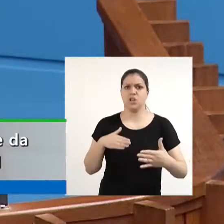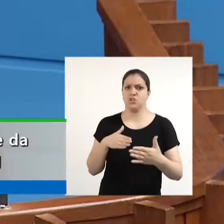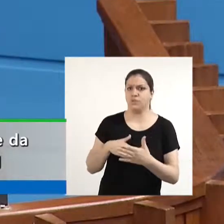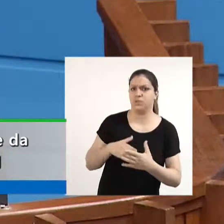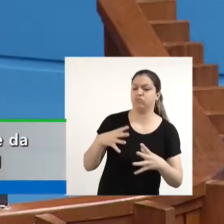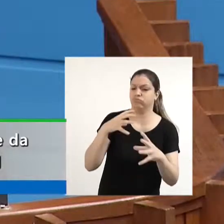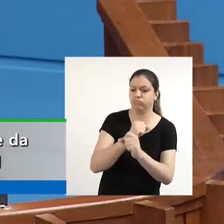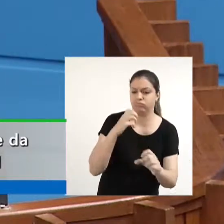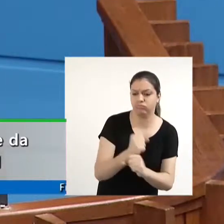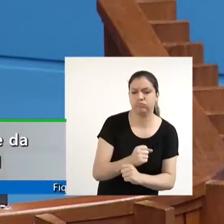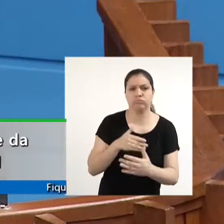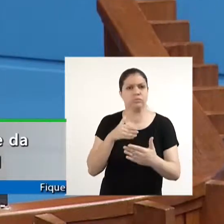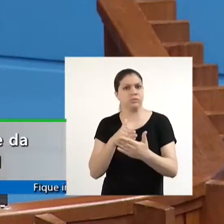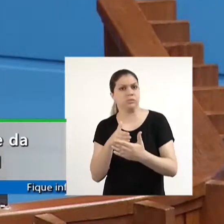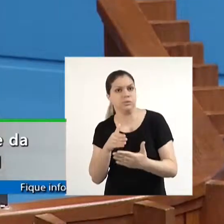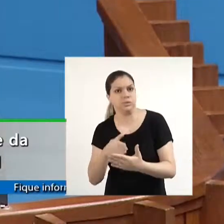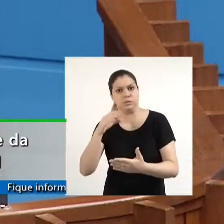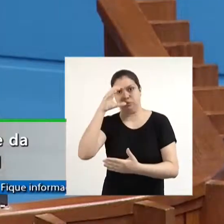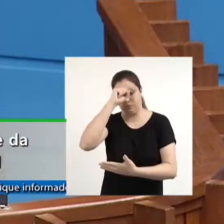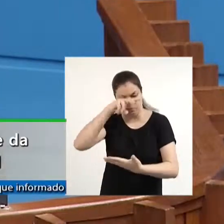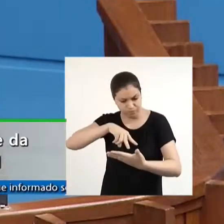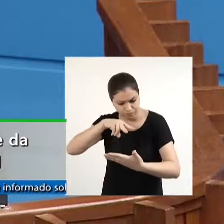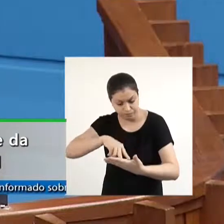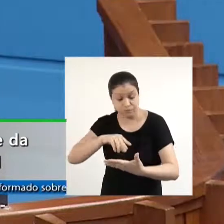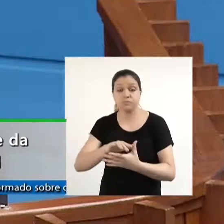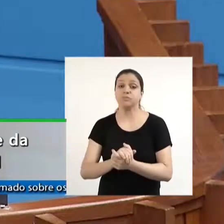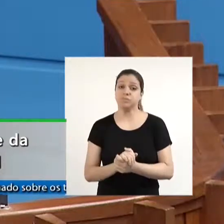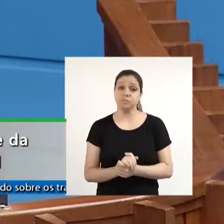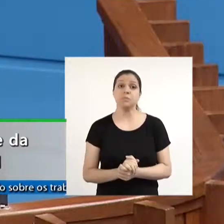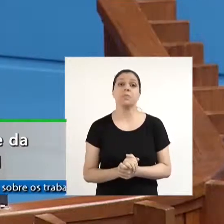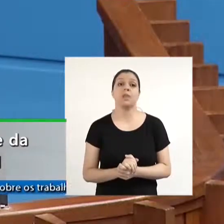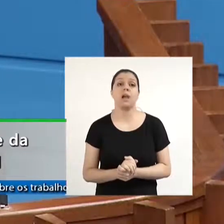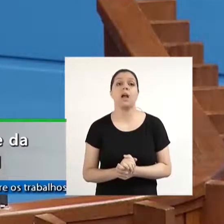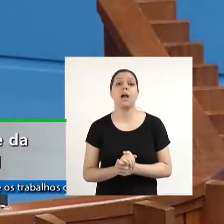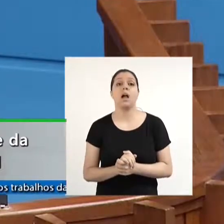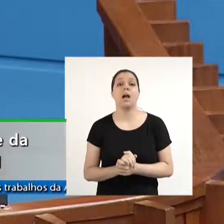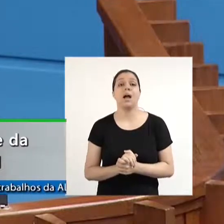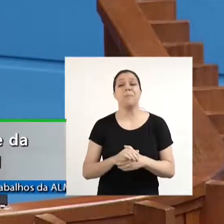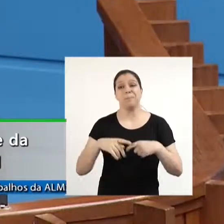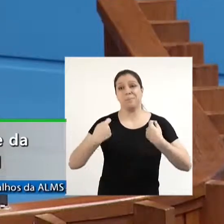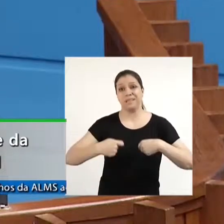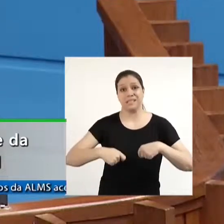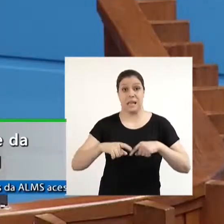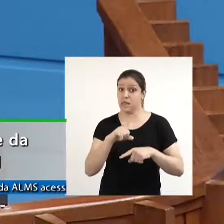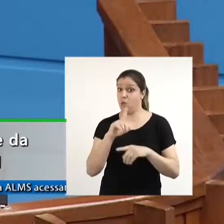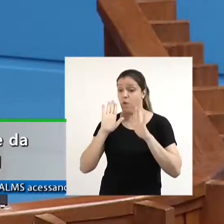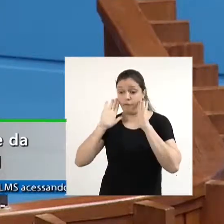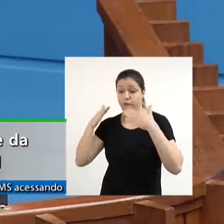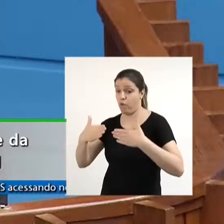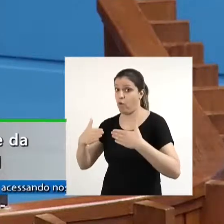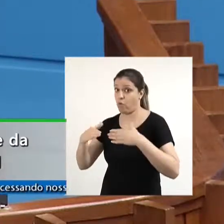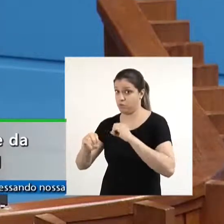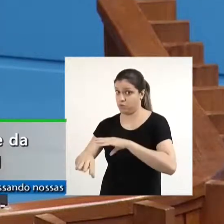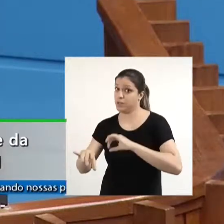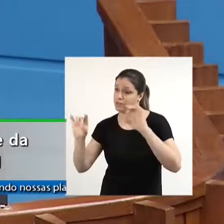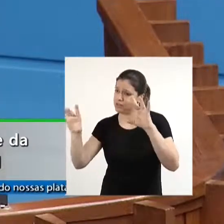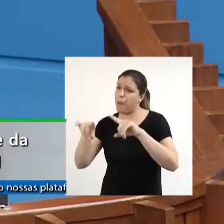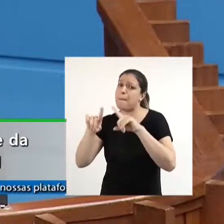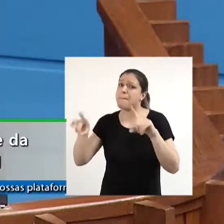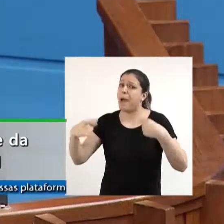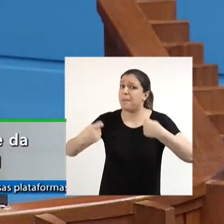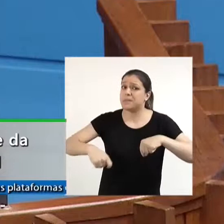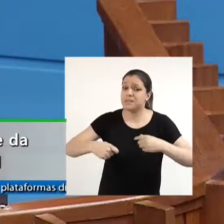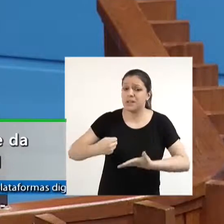deficiência, público da educação especial, porém necessitam de intervenções pedagógicas diferenciadas.